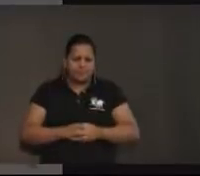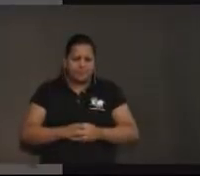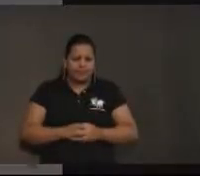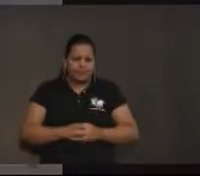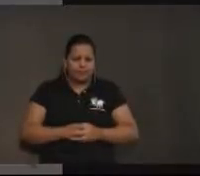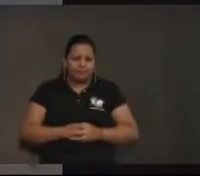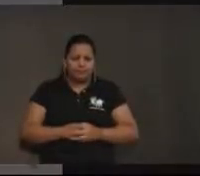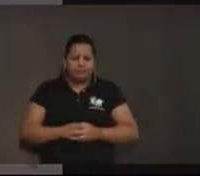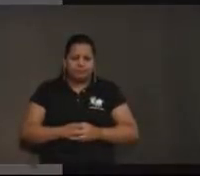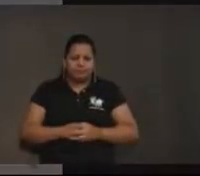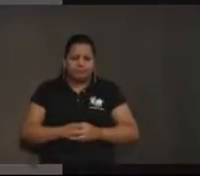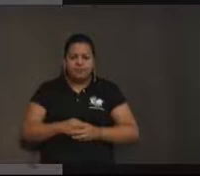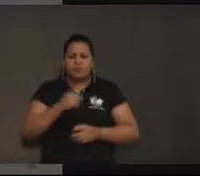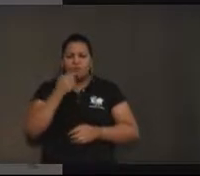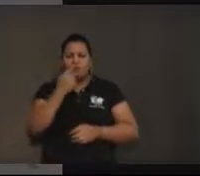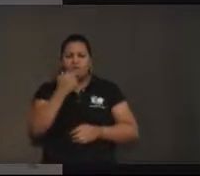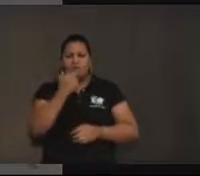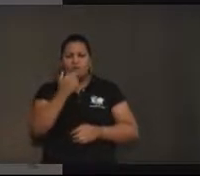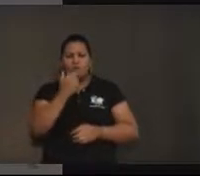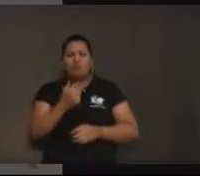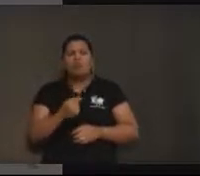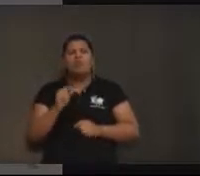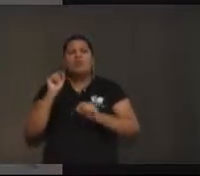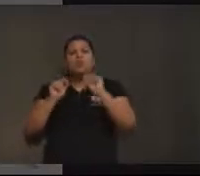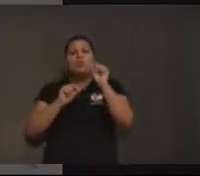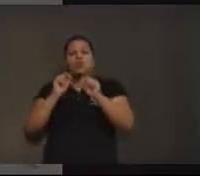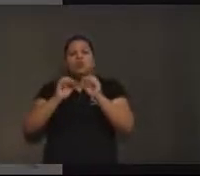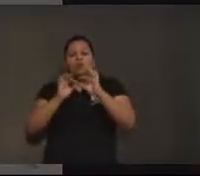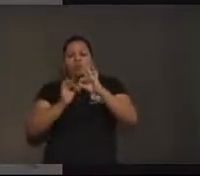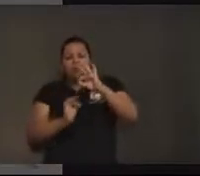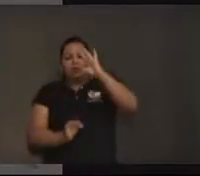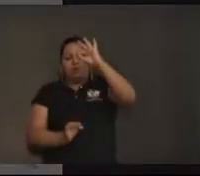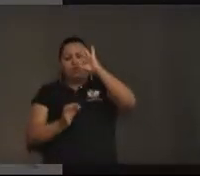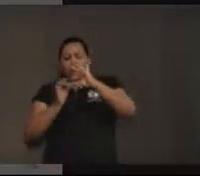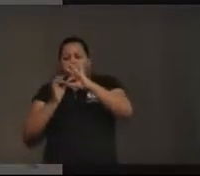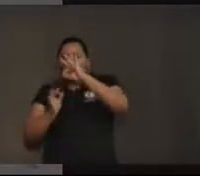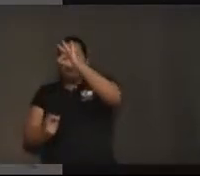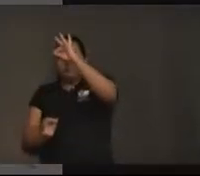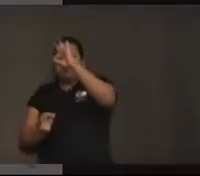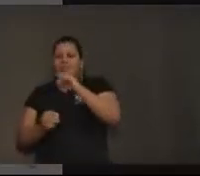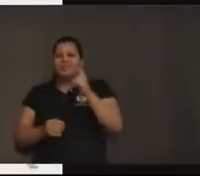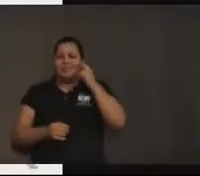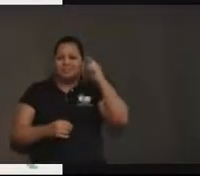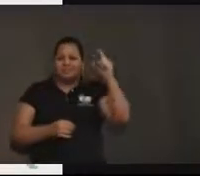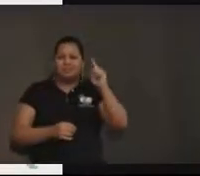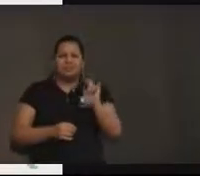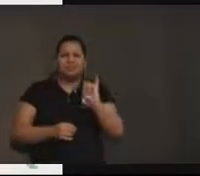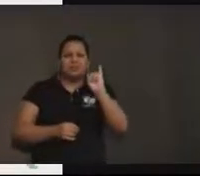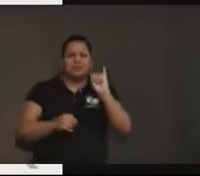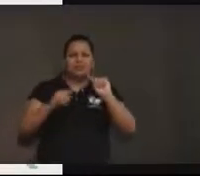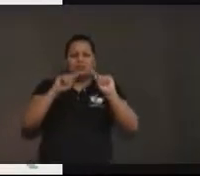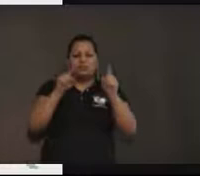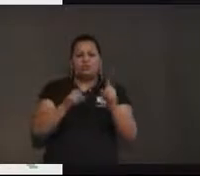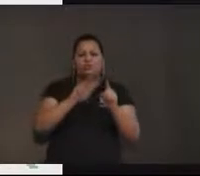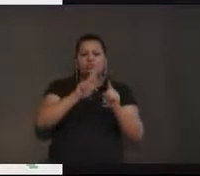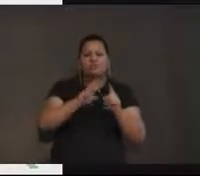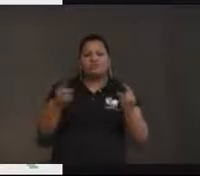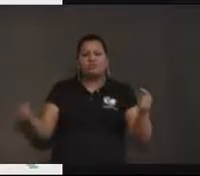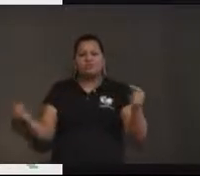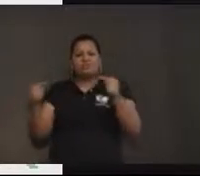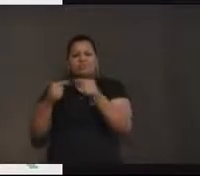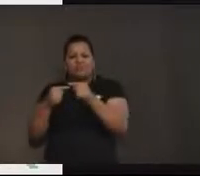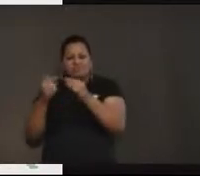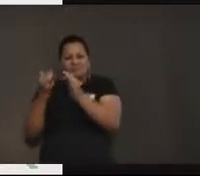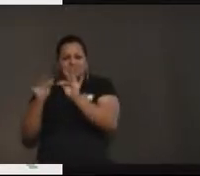o que você tá vendo são alturas daquele funcional ijio associados ao problema então